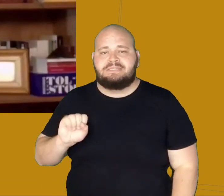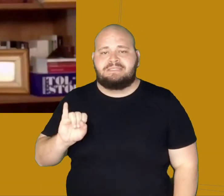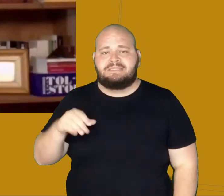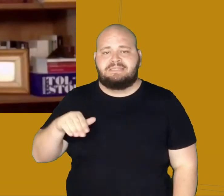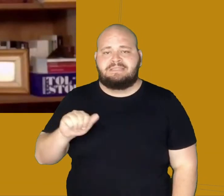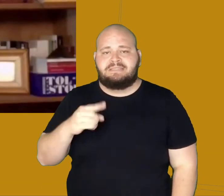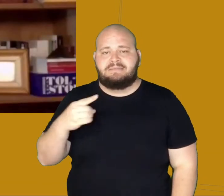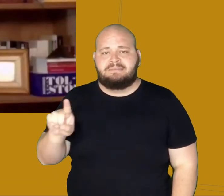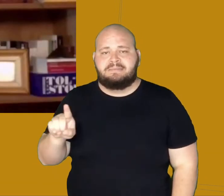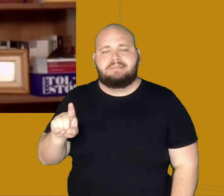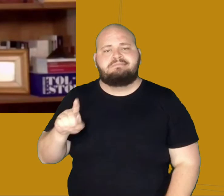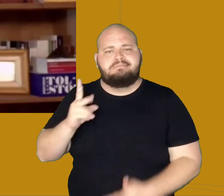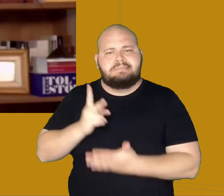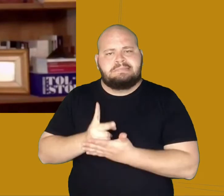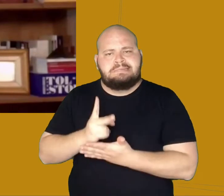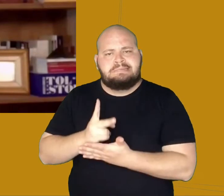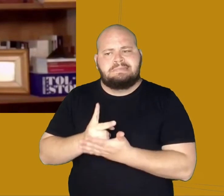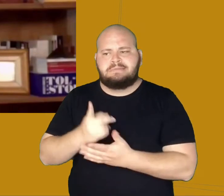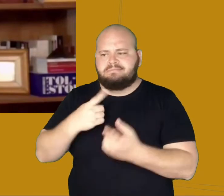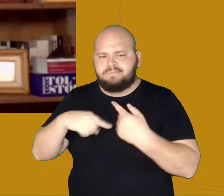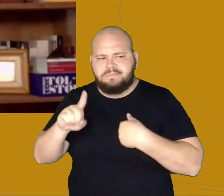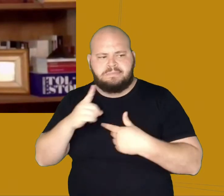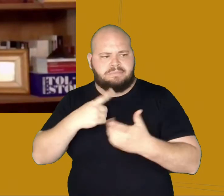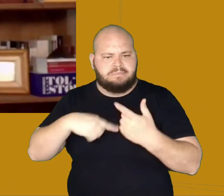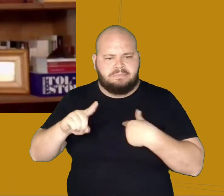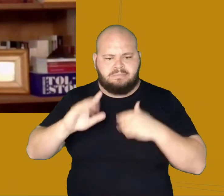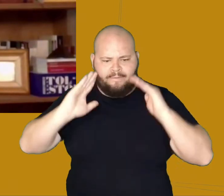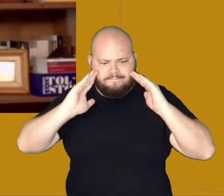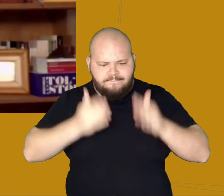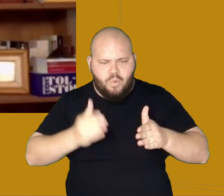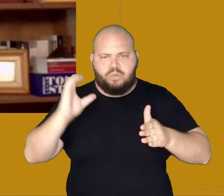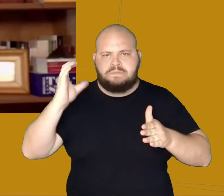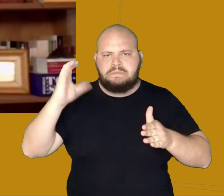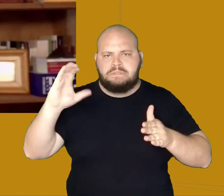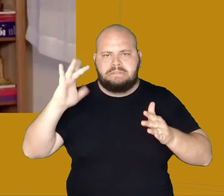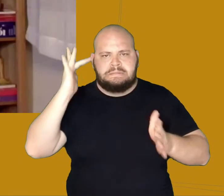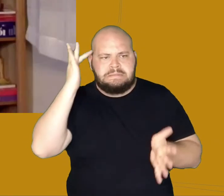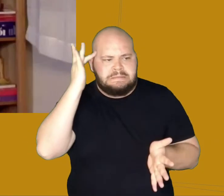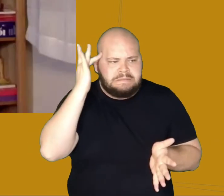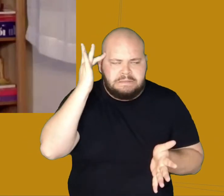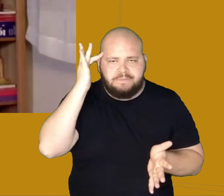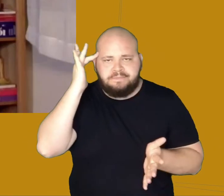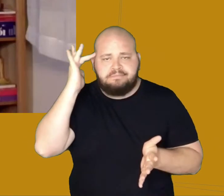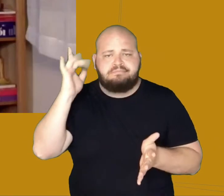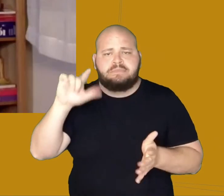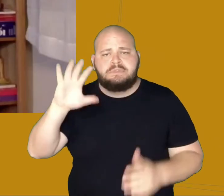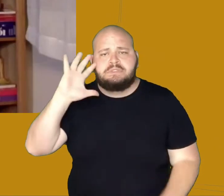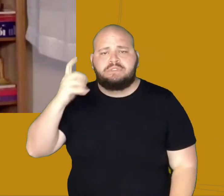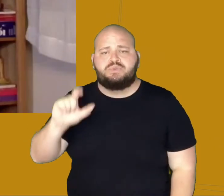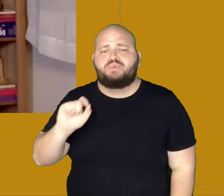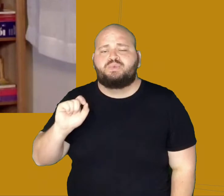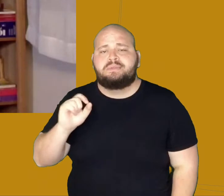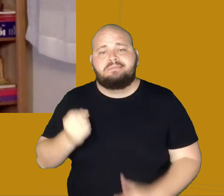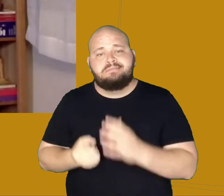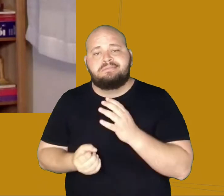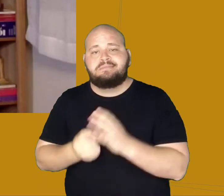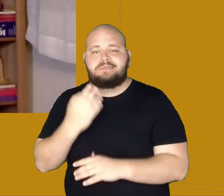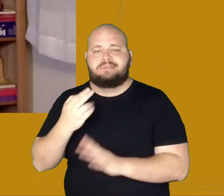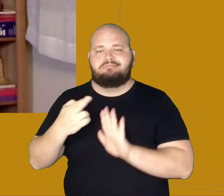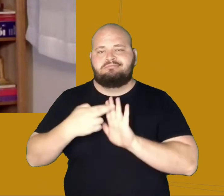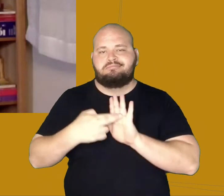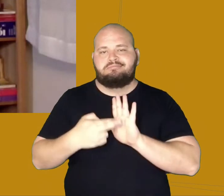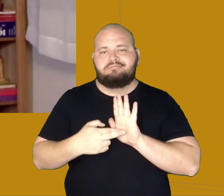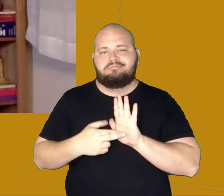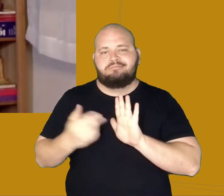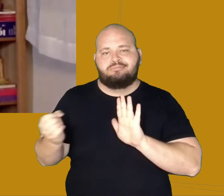Porém, Bacamarte vai se tornando cada vez mais obcecado em sua preocupação científica. Ele decide, então, criar uma nova